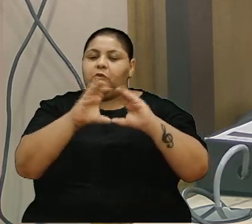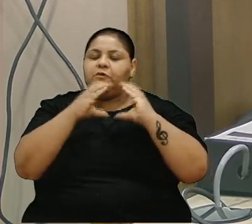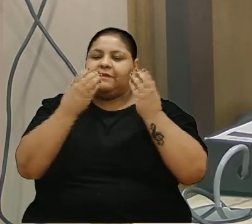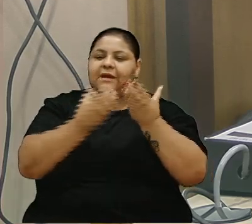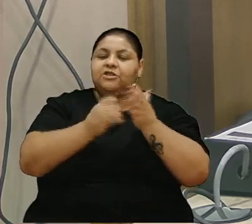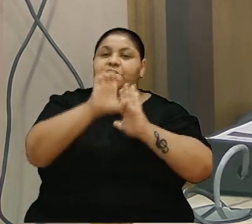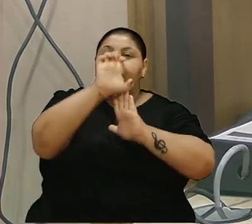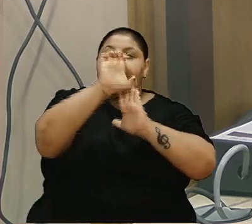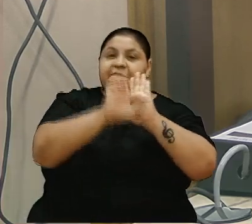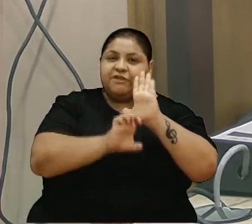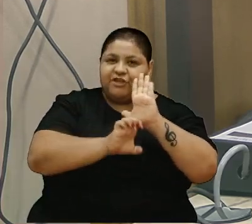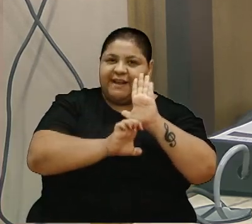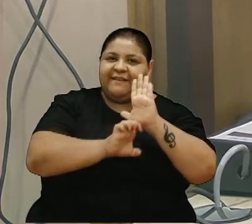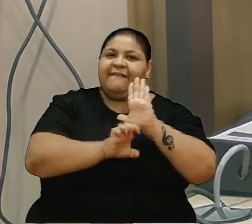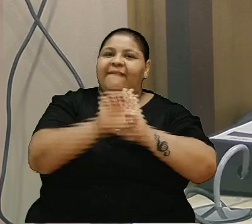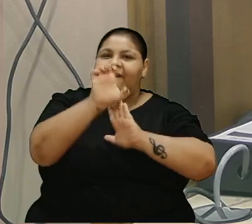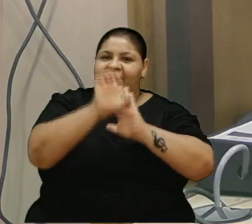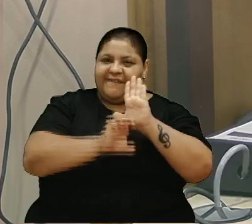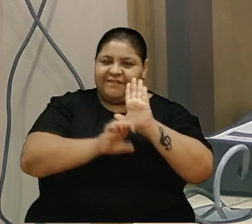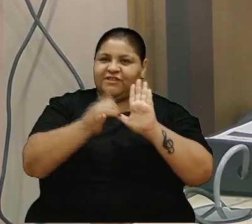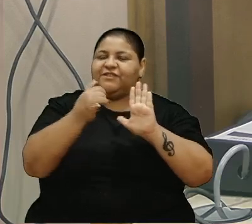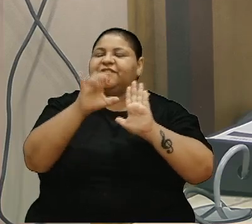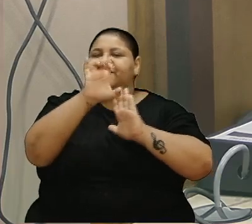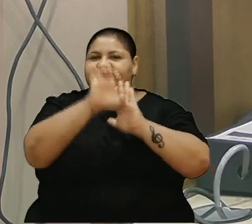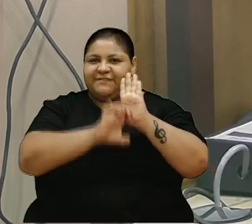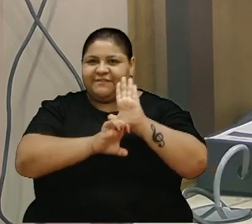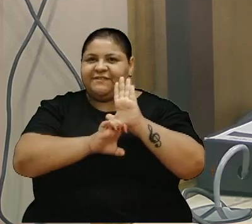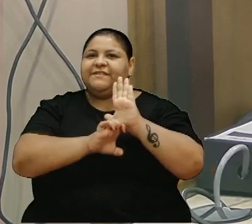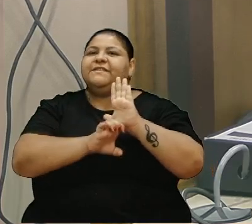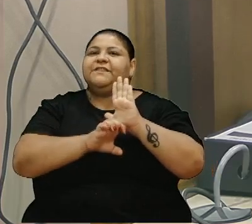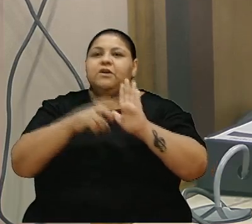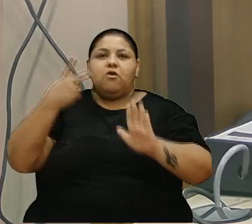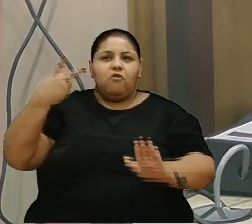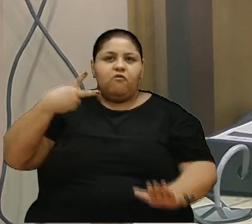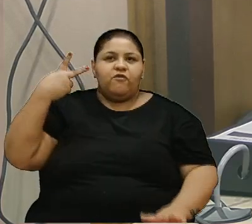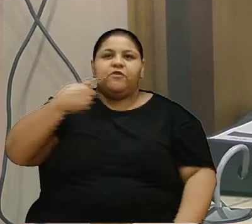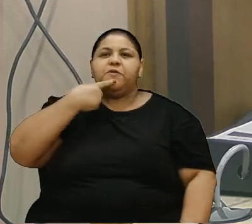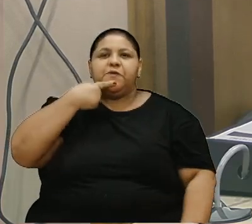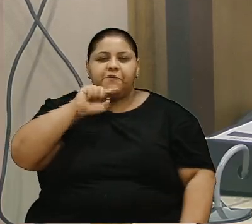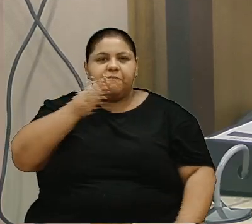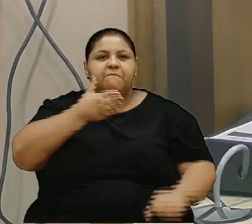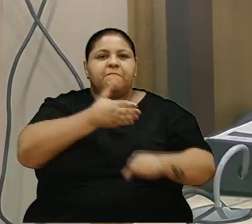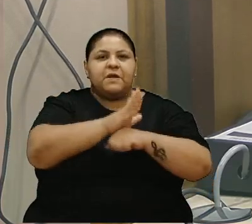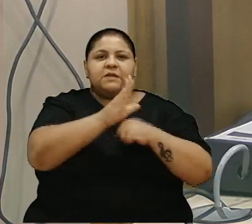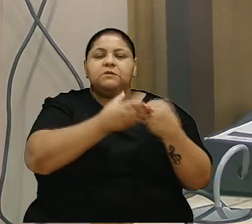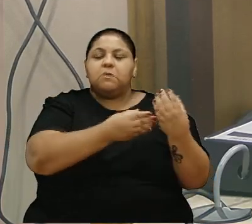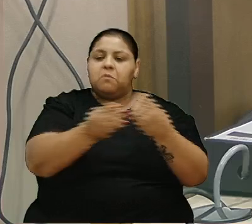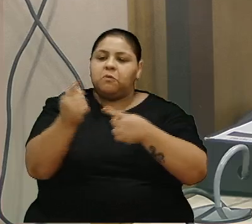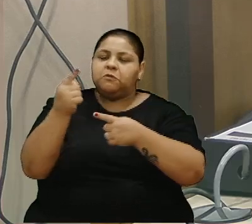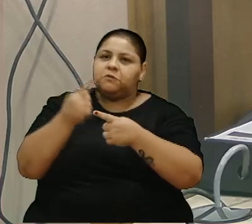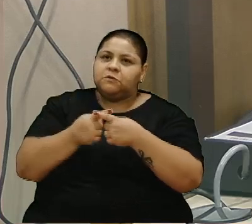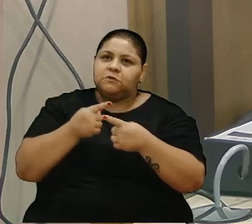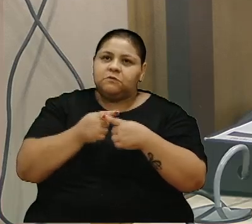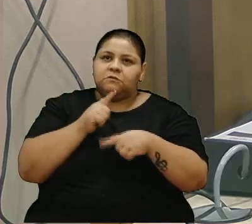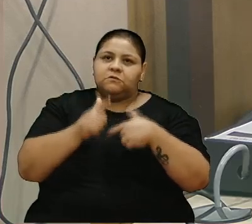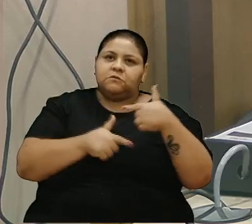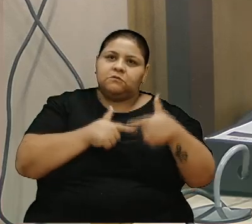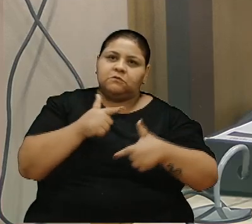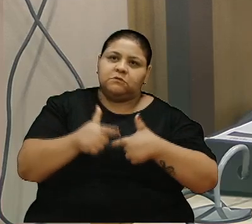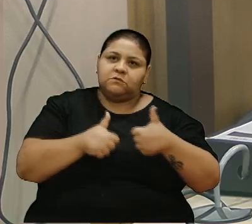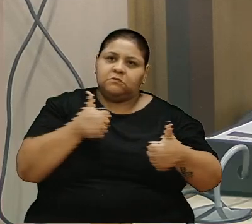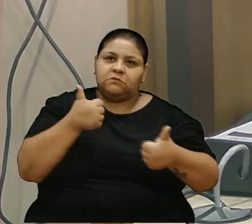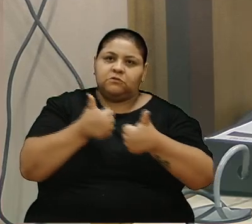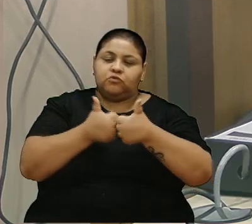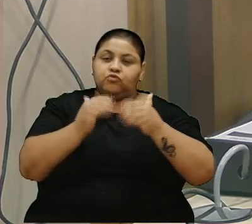aqui pessoas, vereador Caleb, que esteve muito envolvido aí parabéns, vereador Caleb, nesse trabalho junto com